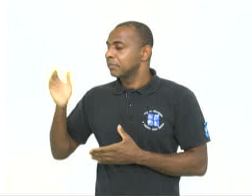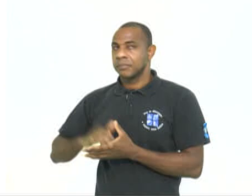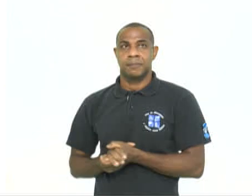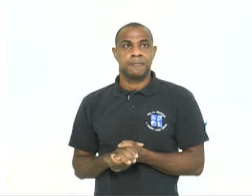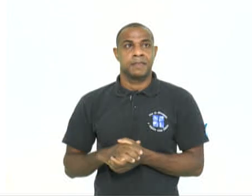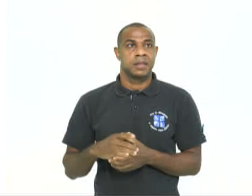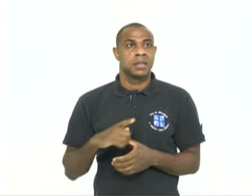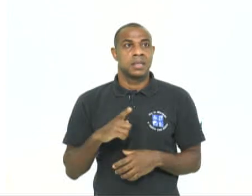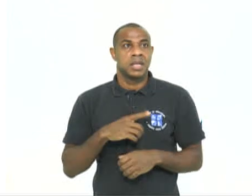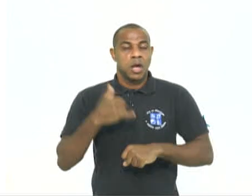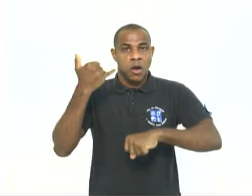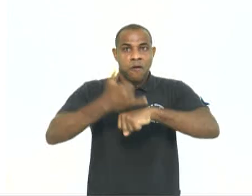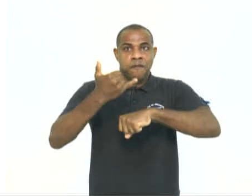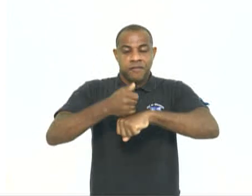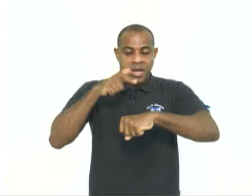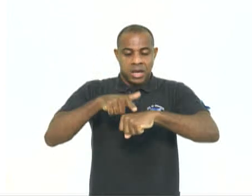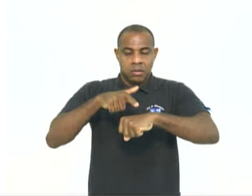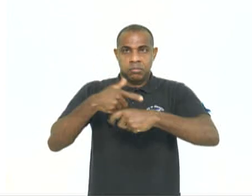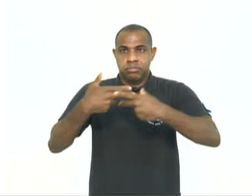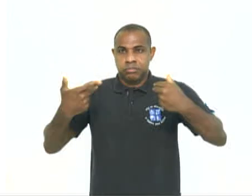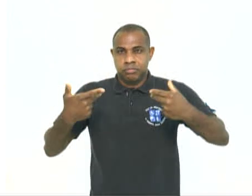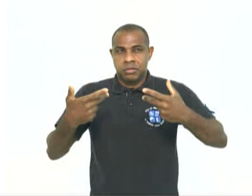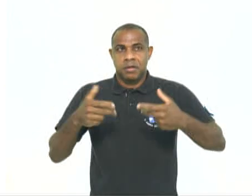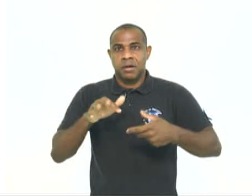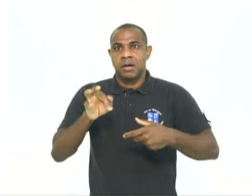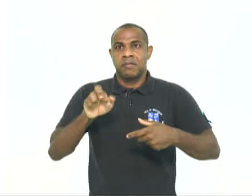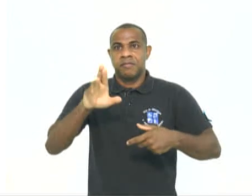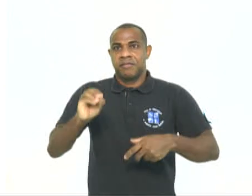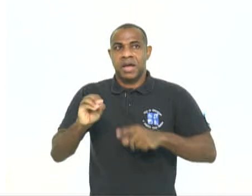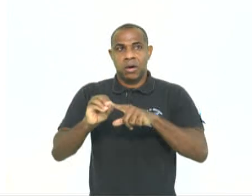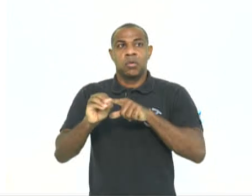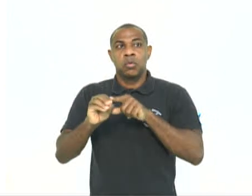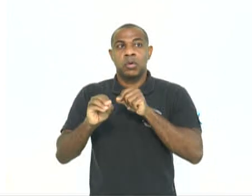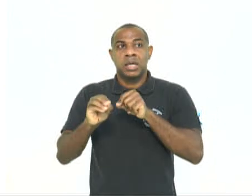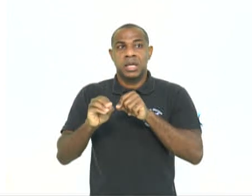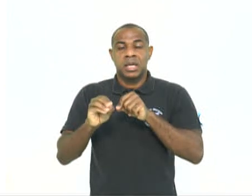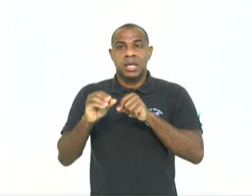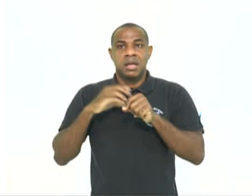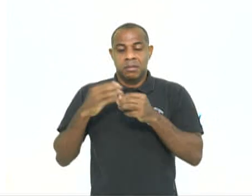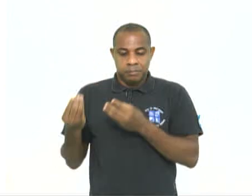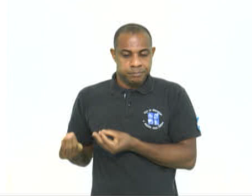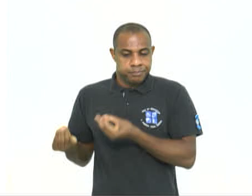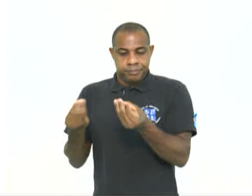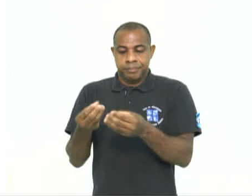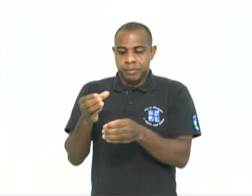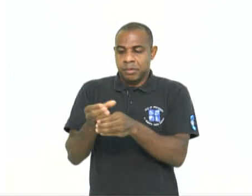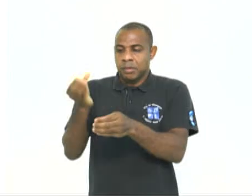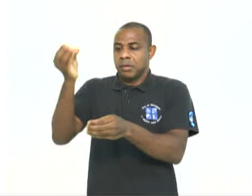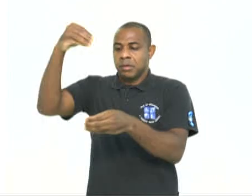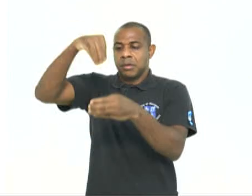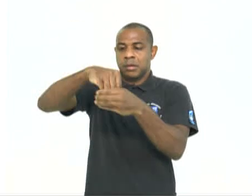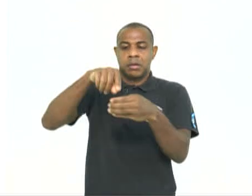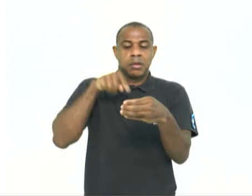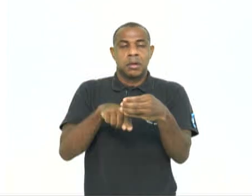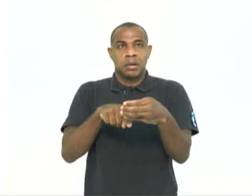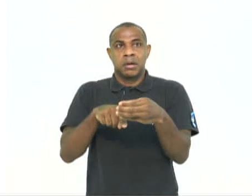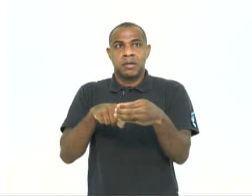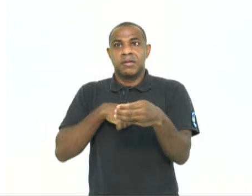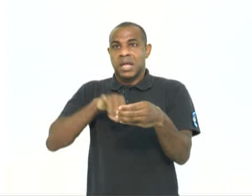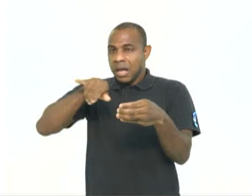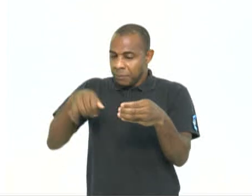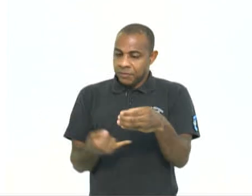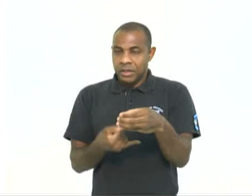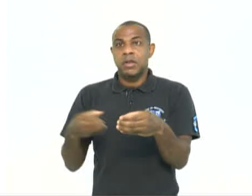ferro, que está na hemoglobina, que ela é formada basicamente por ferro, né? Ele é enviado para a medula óssea, na qual será reaproveitado na produção de